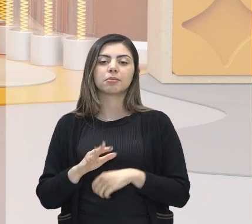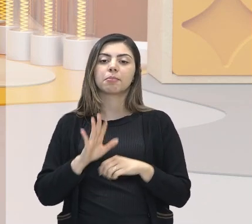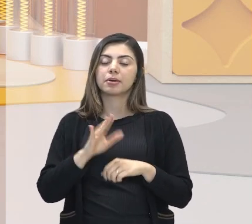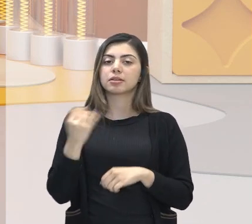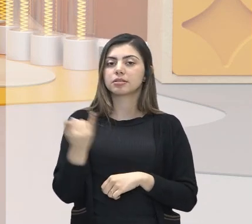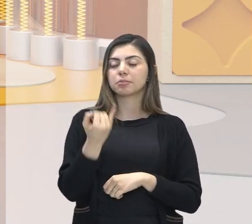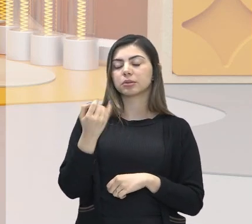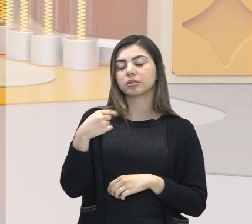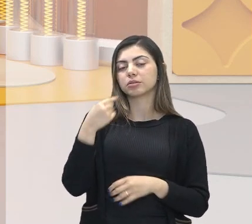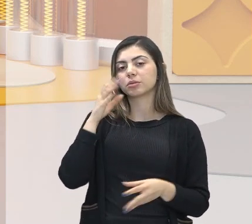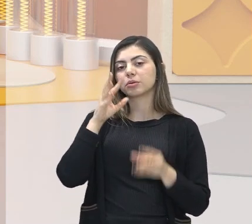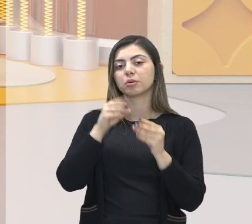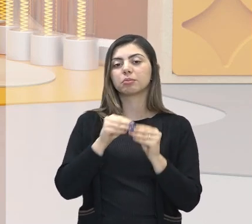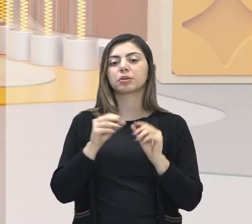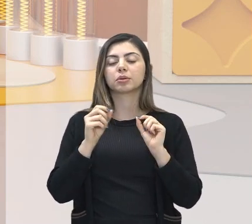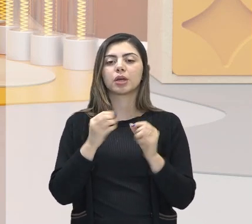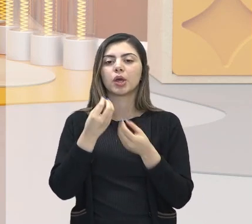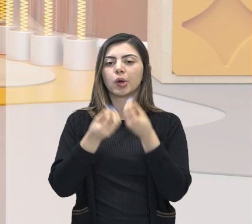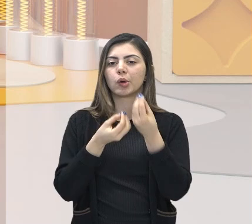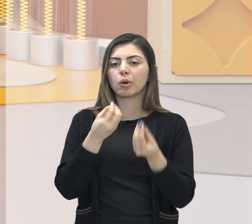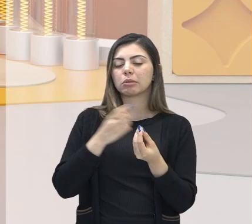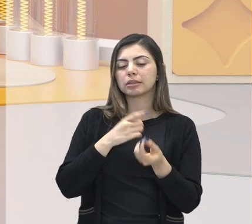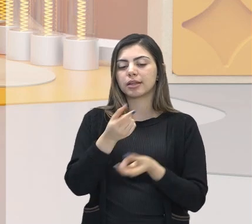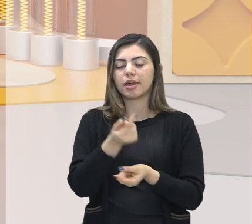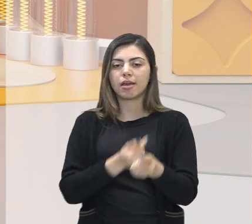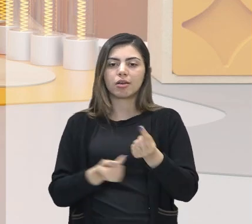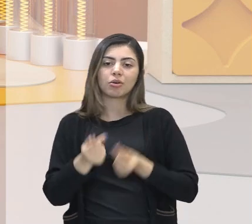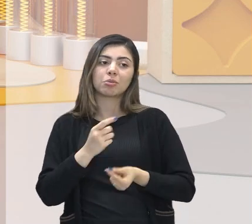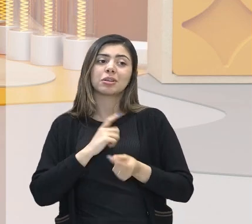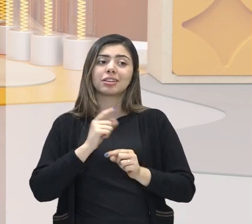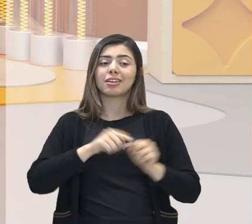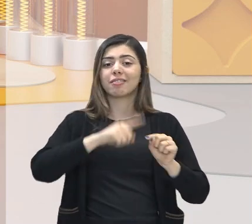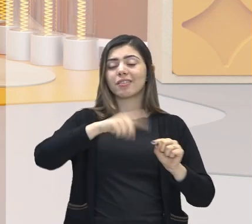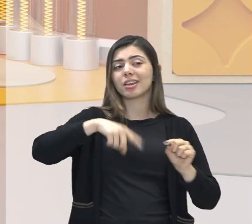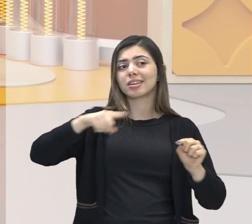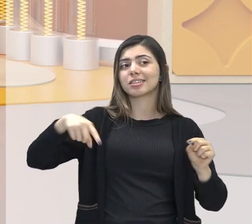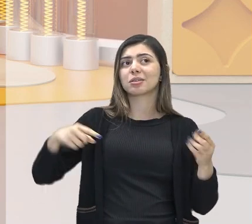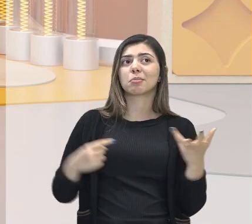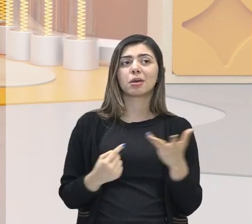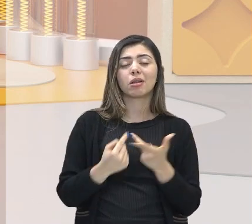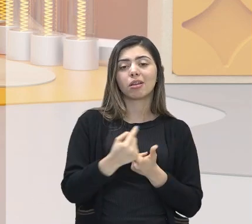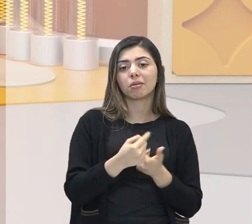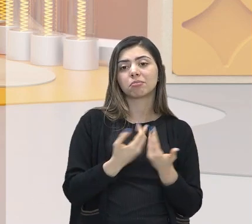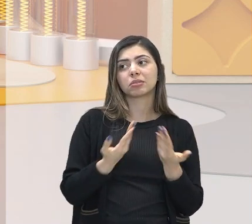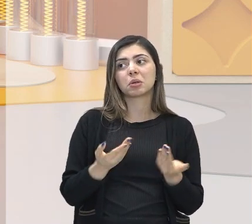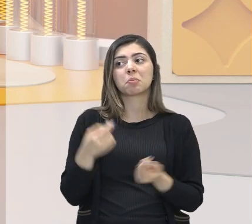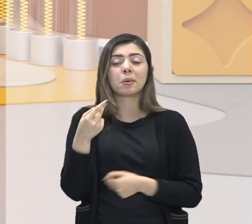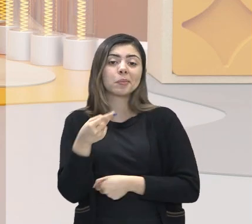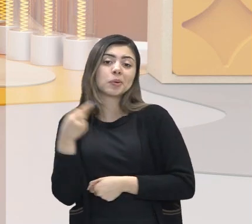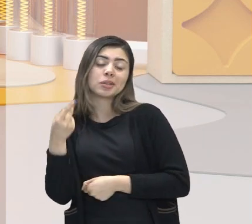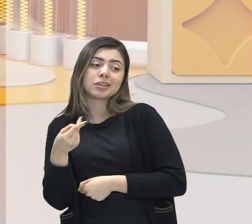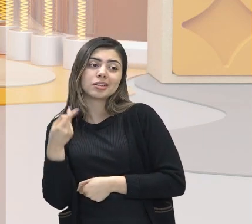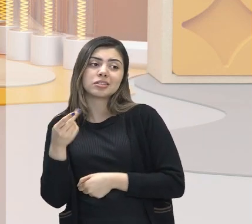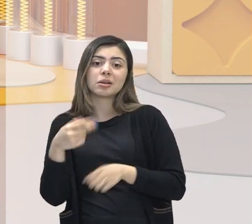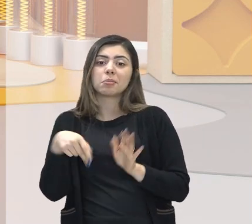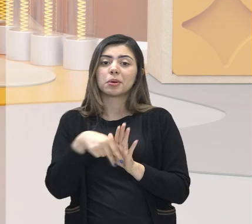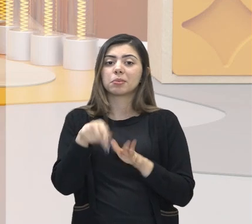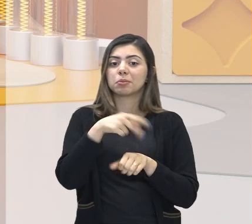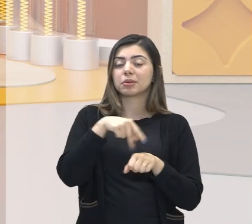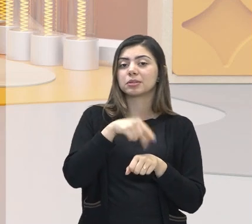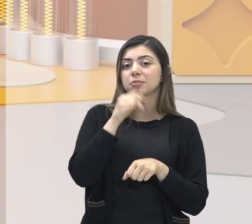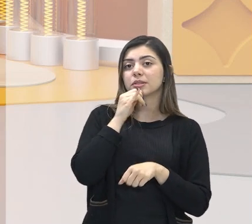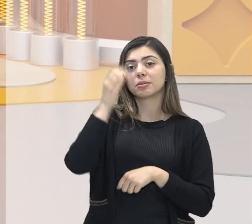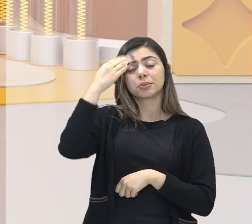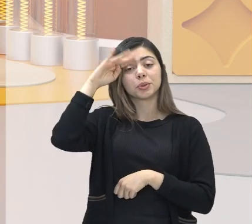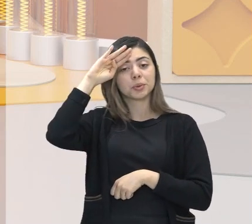gente entender que a dinâmica da economia varia por diversos fatores, ou por causa da política desse país, como é o caso lá de